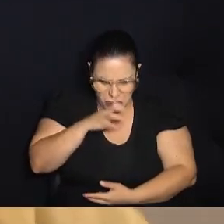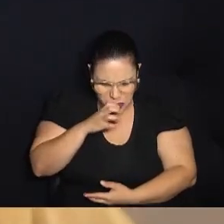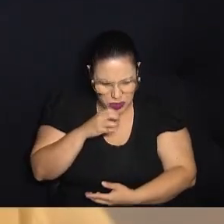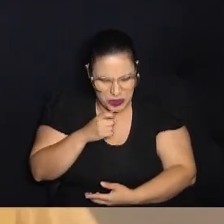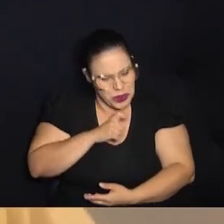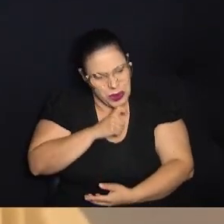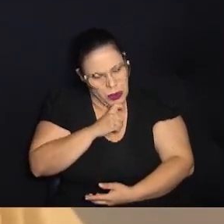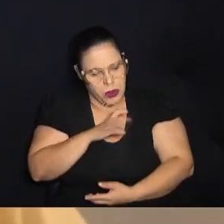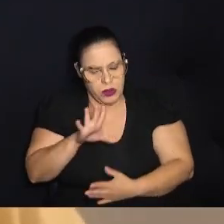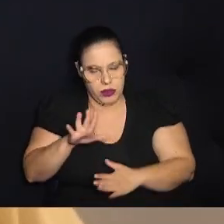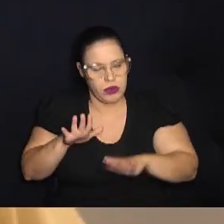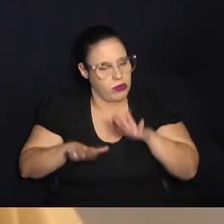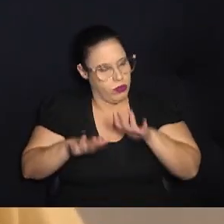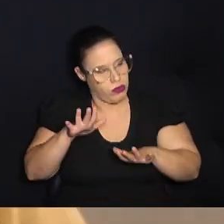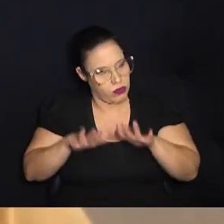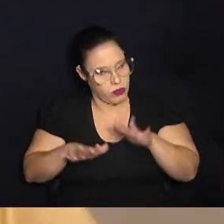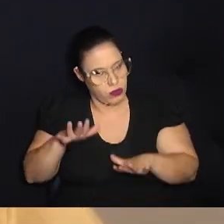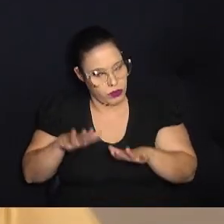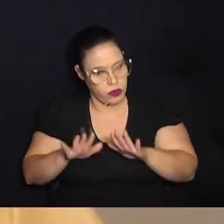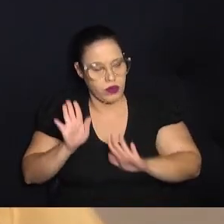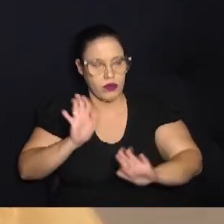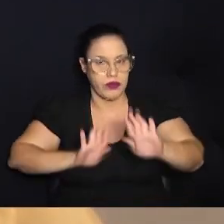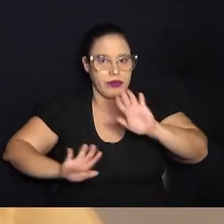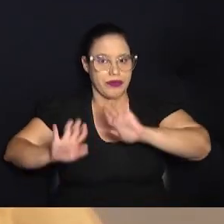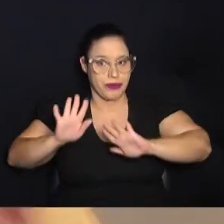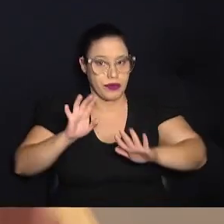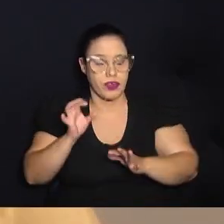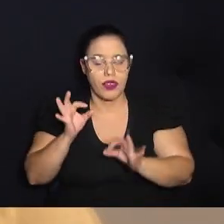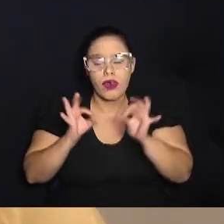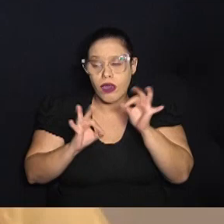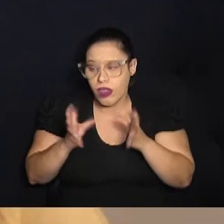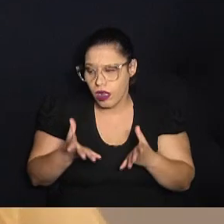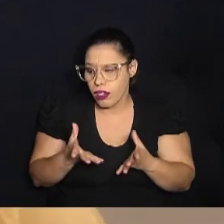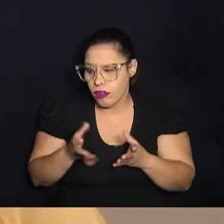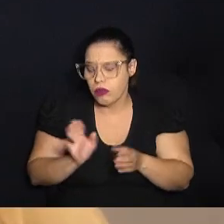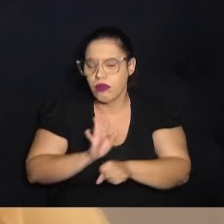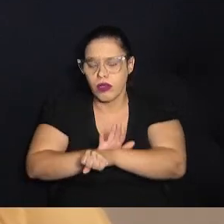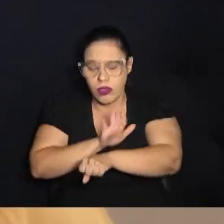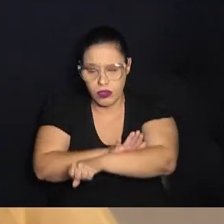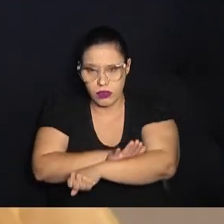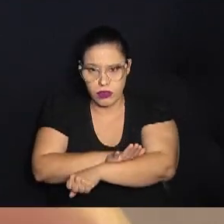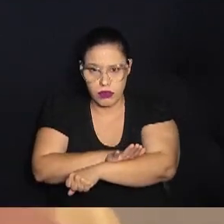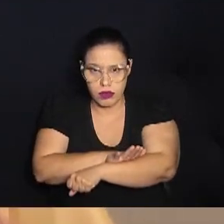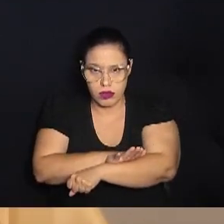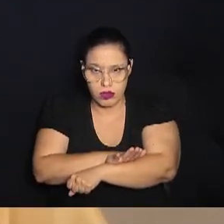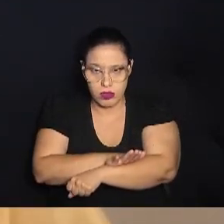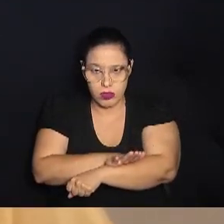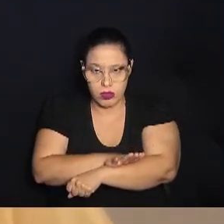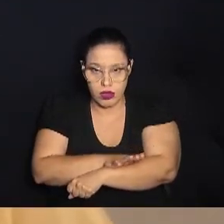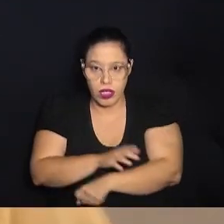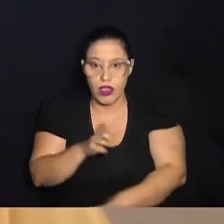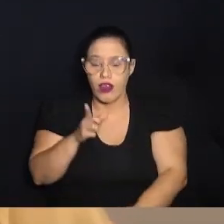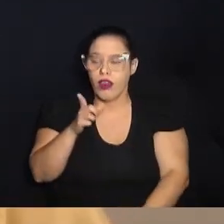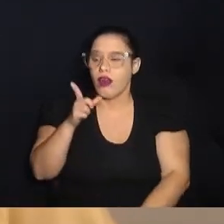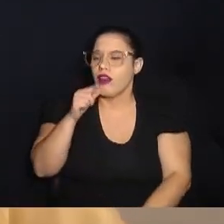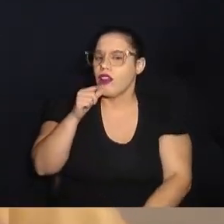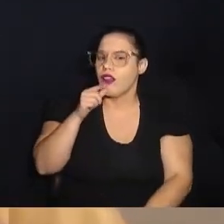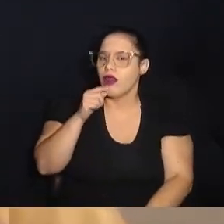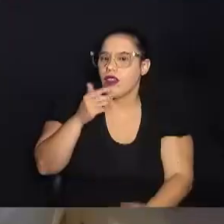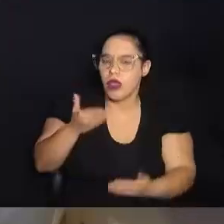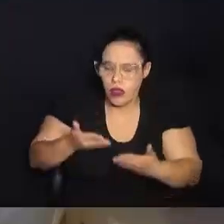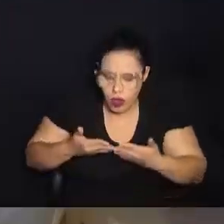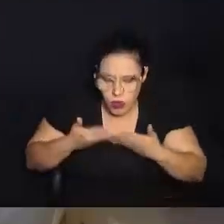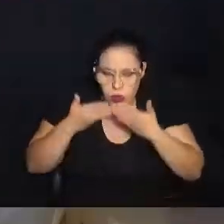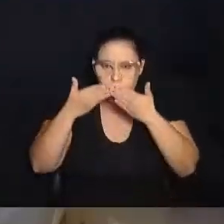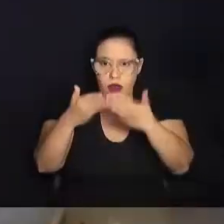nem muito fria. Né? Eu acho que esses cuidados são cuidados simples, que ajudam muito. Já que o idoso não sente sede, vamos